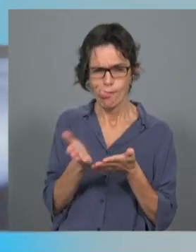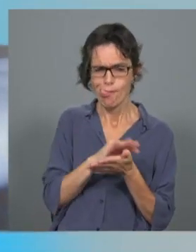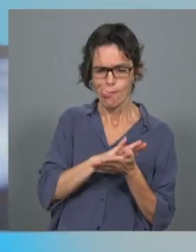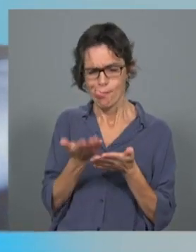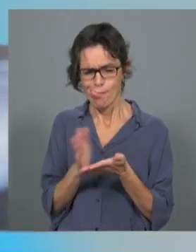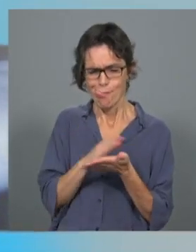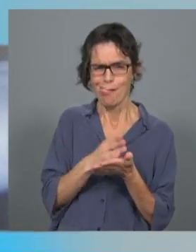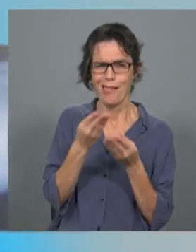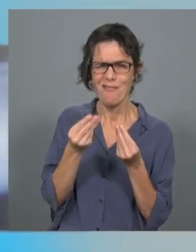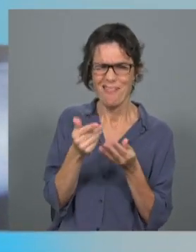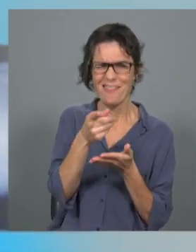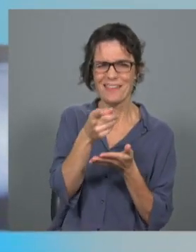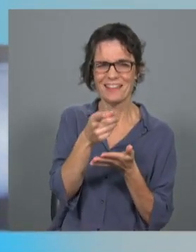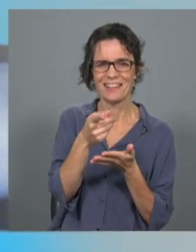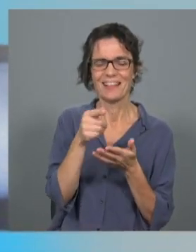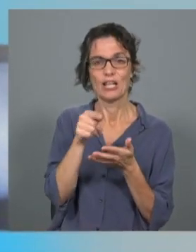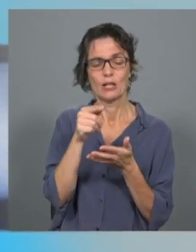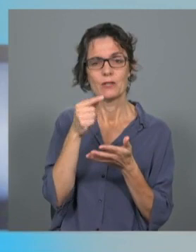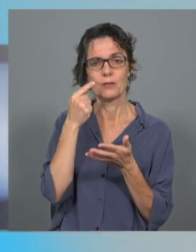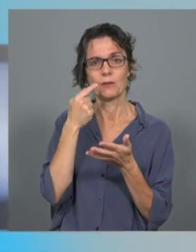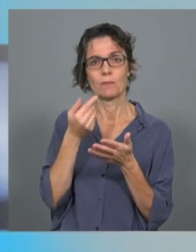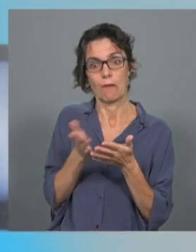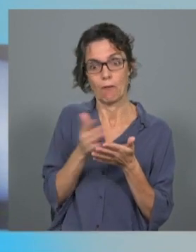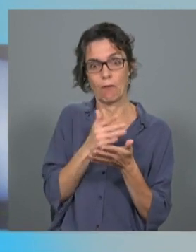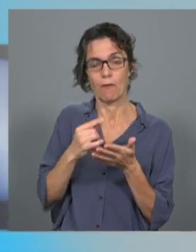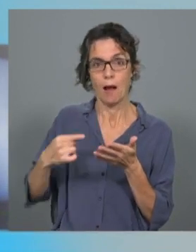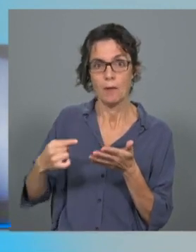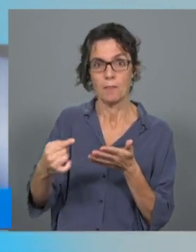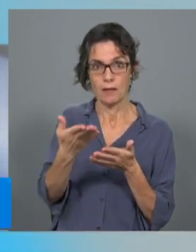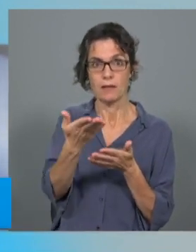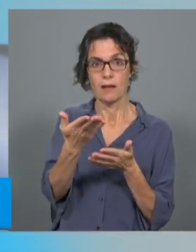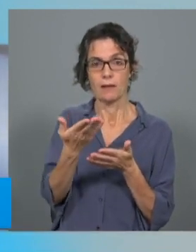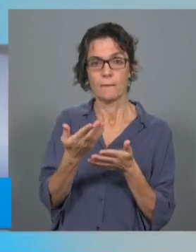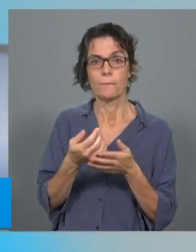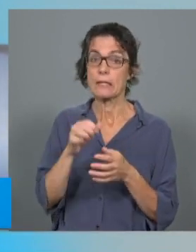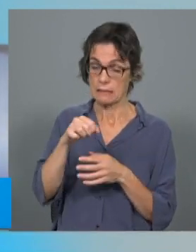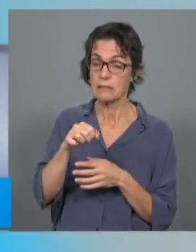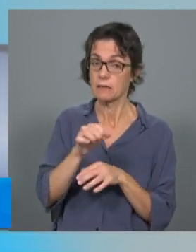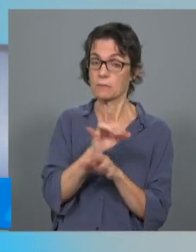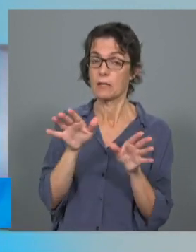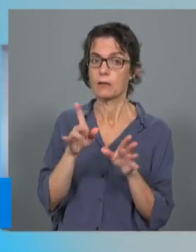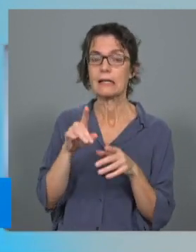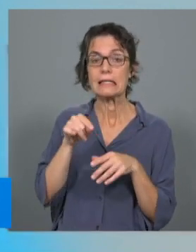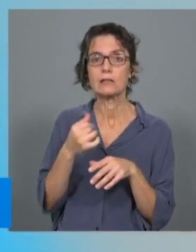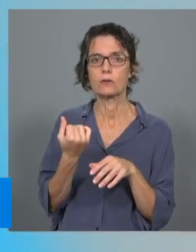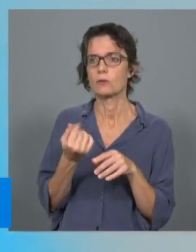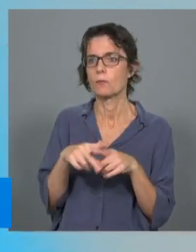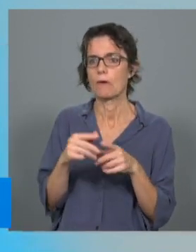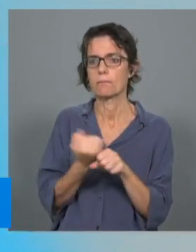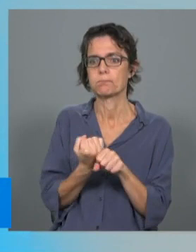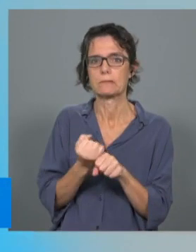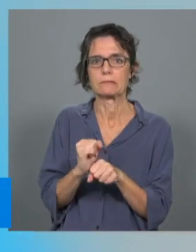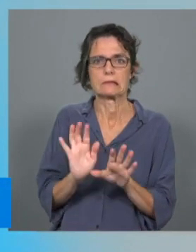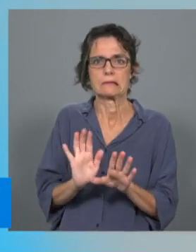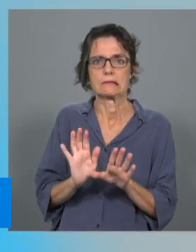facto foi uma referência de todos os dias? Foi uma referência de todos os dias. Foi de facto um instrumento de trabalho